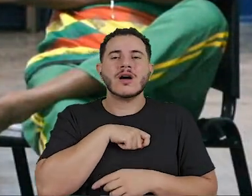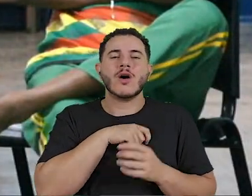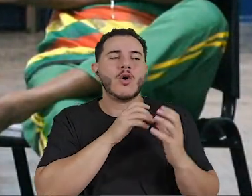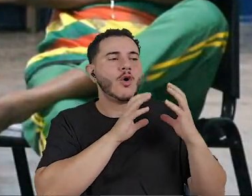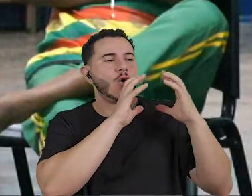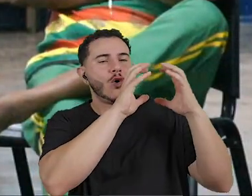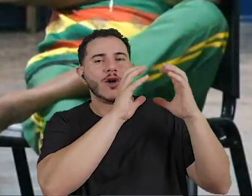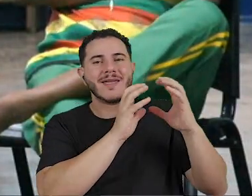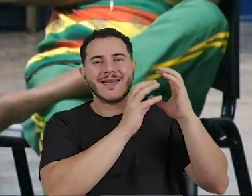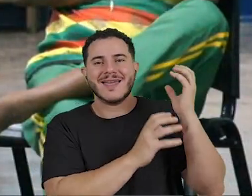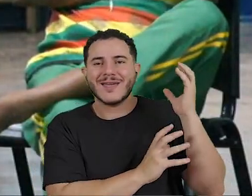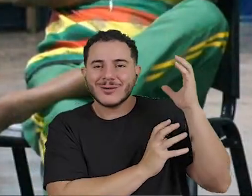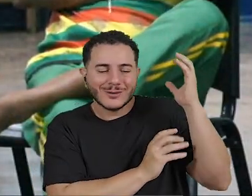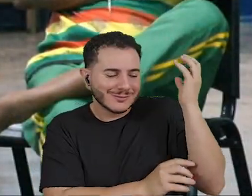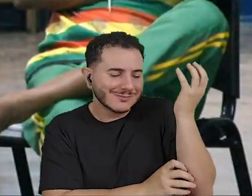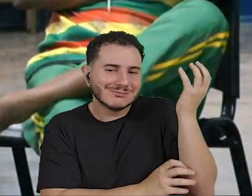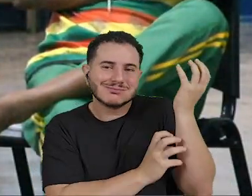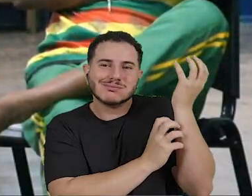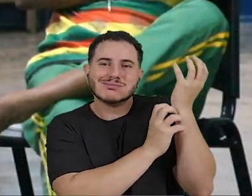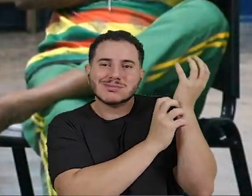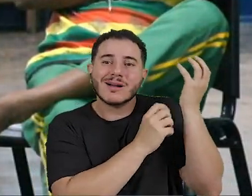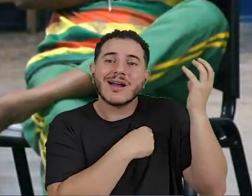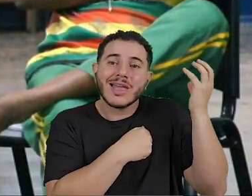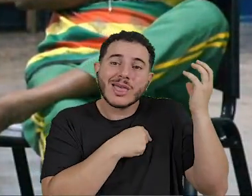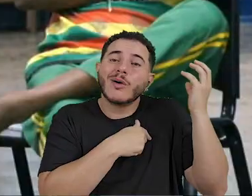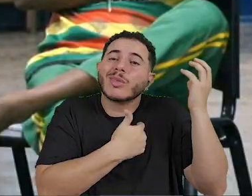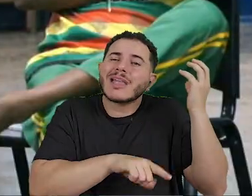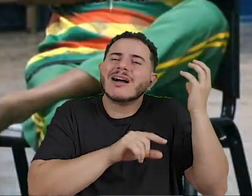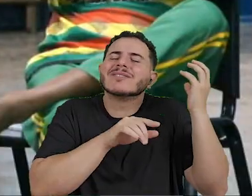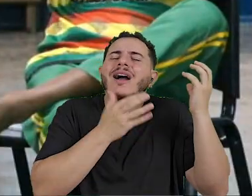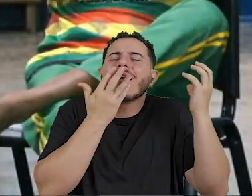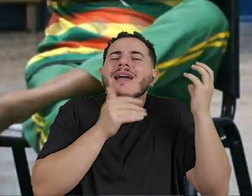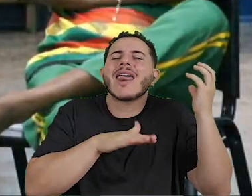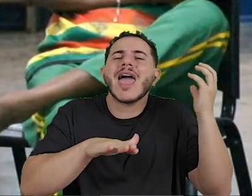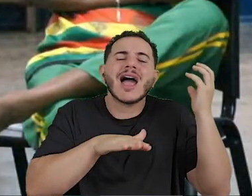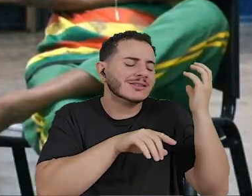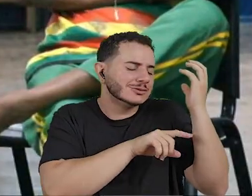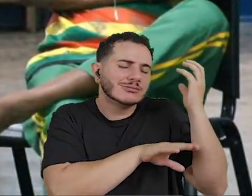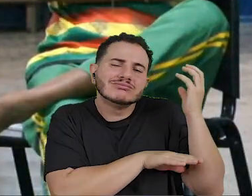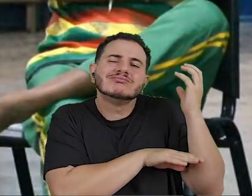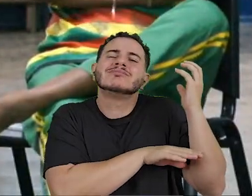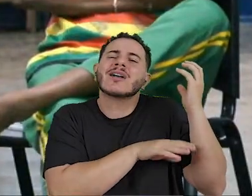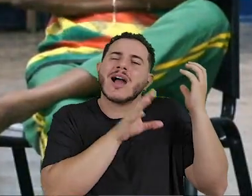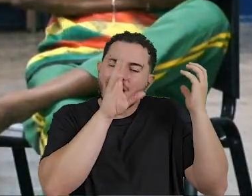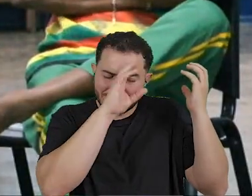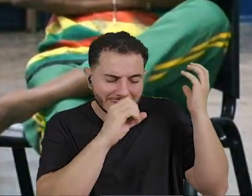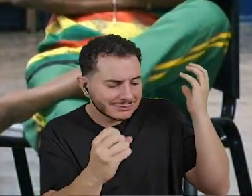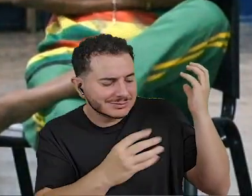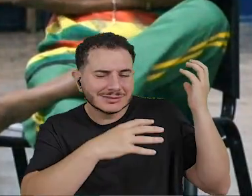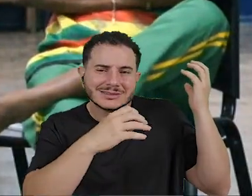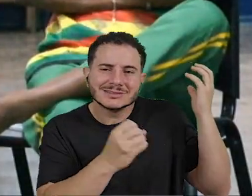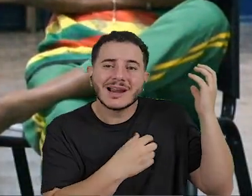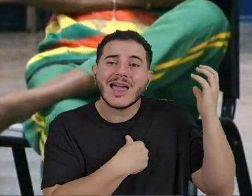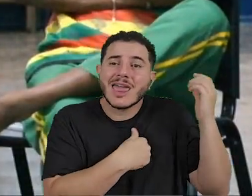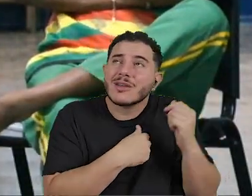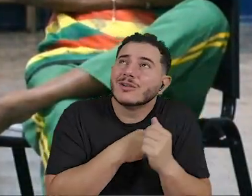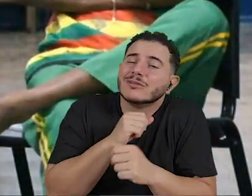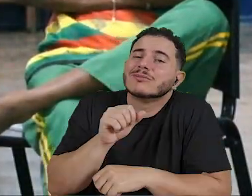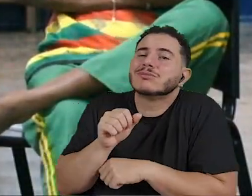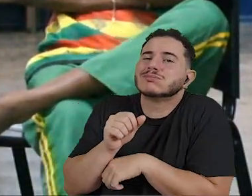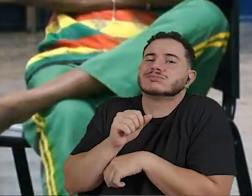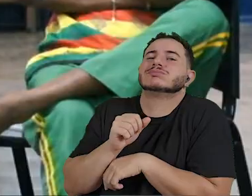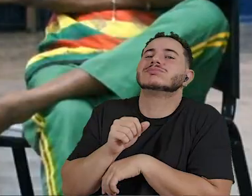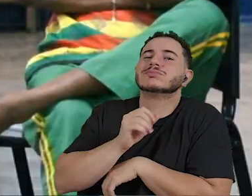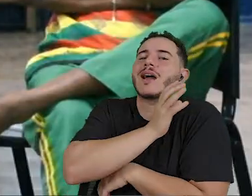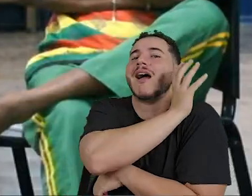coqueiro. Então eu tenho essa memória muito, muito vívida, né? Tá errado, vai de novo, novamente, tá